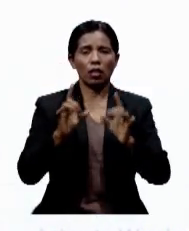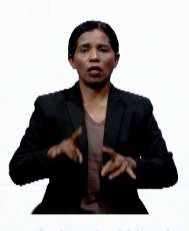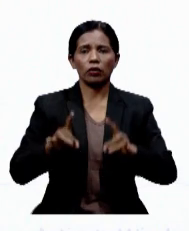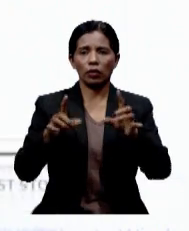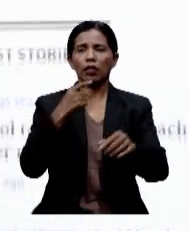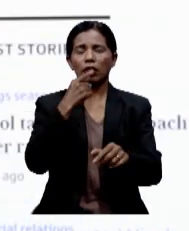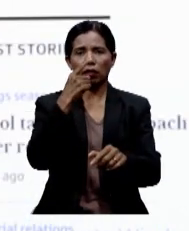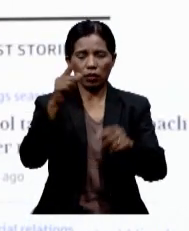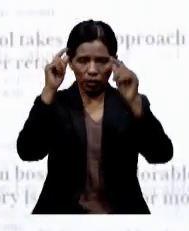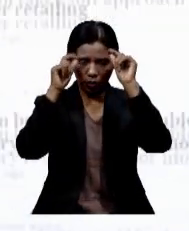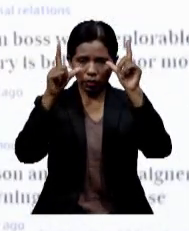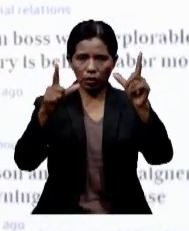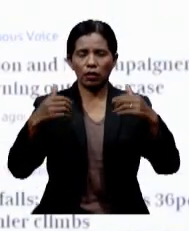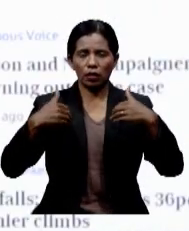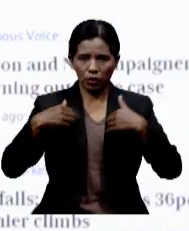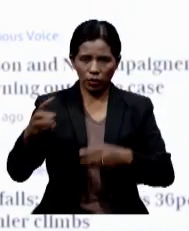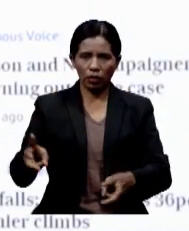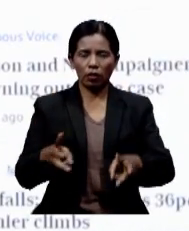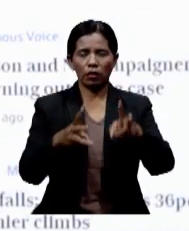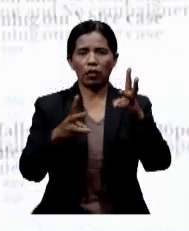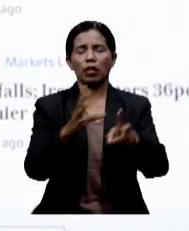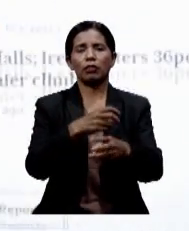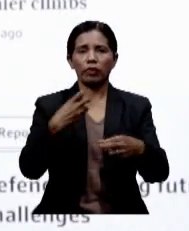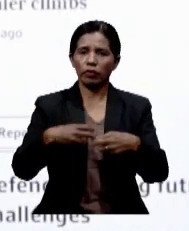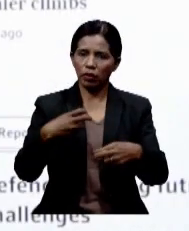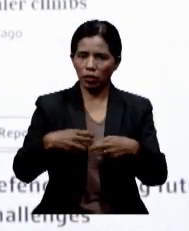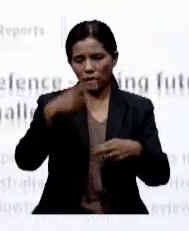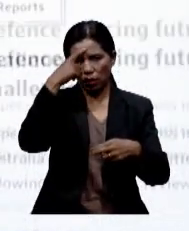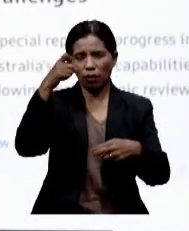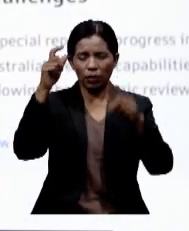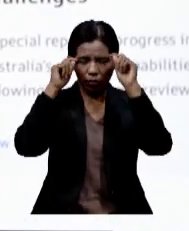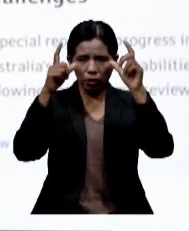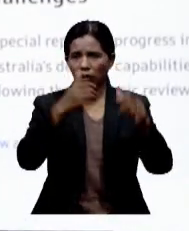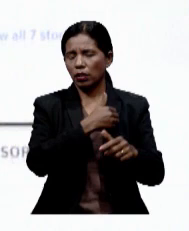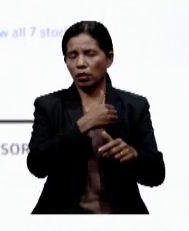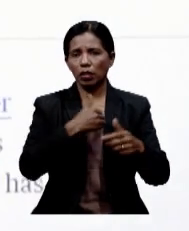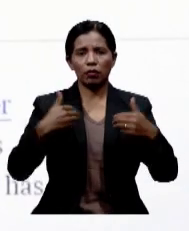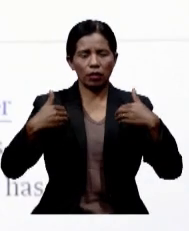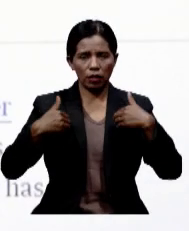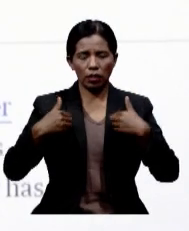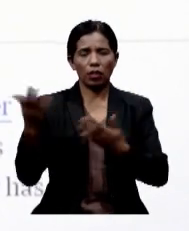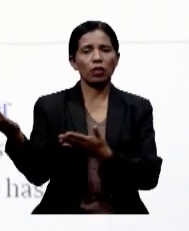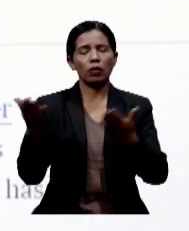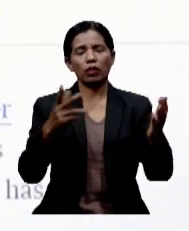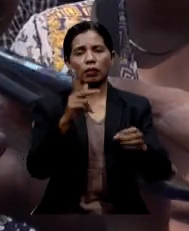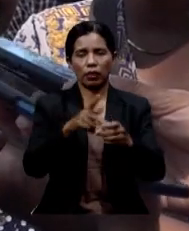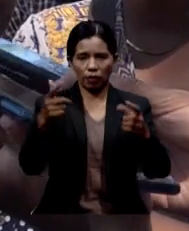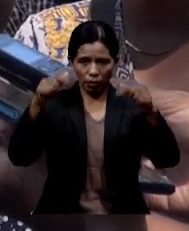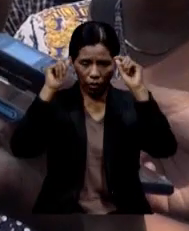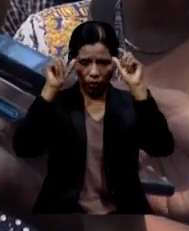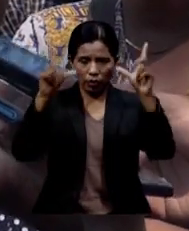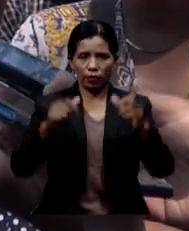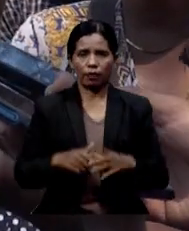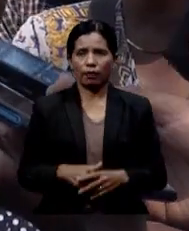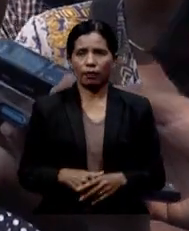Katak, Timor-Leste e a Onadalan, ba falhanço. Também Timor-Leste será o que é decisão fixo, horidada, Greater Sunrise. Pela